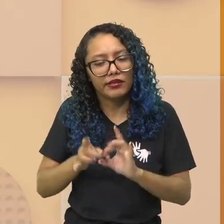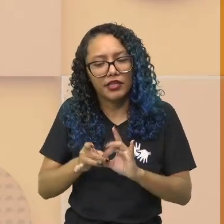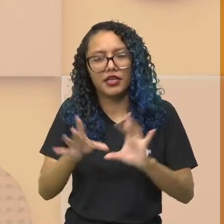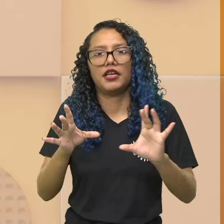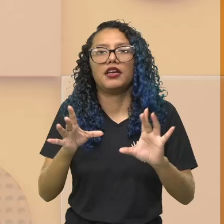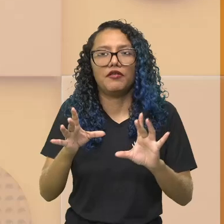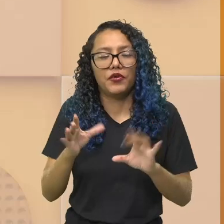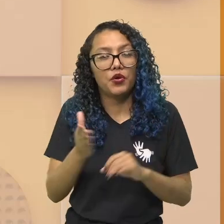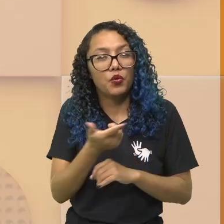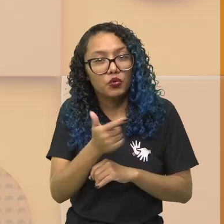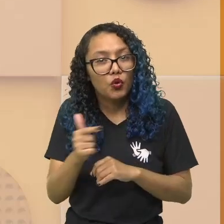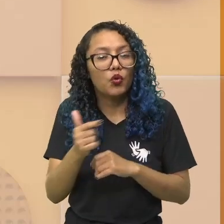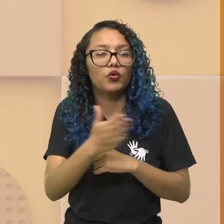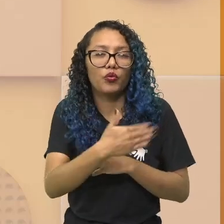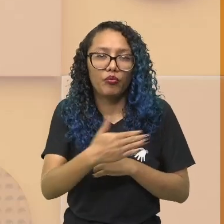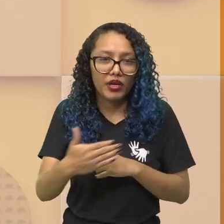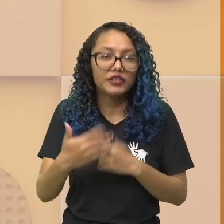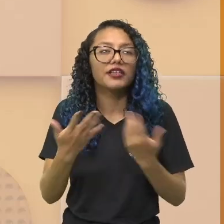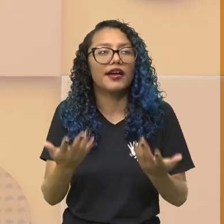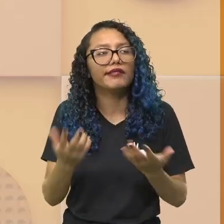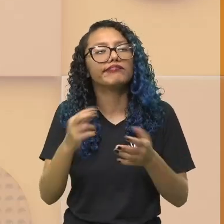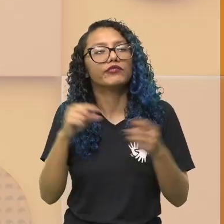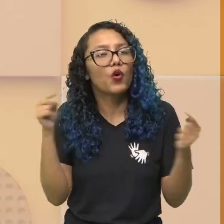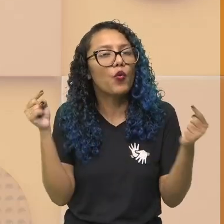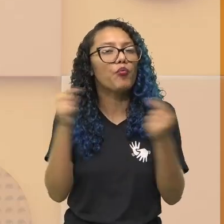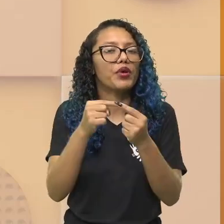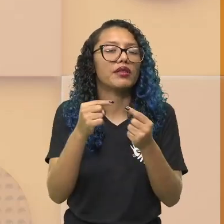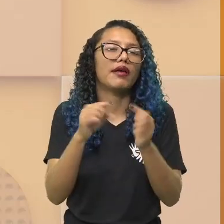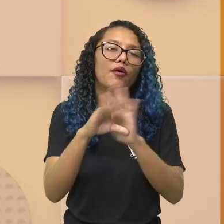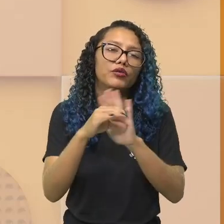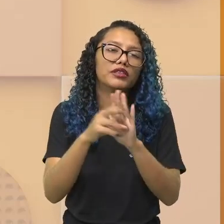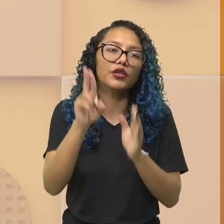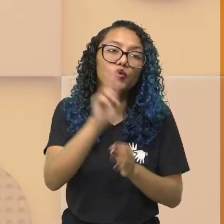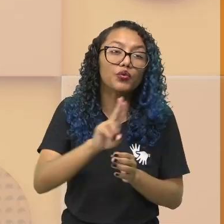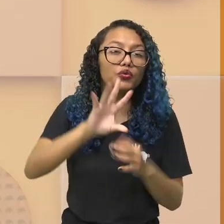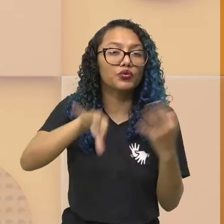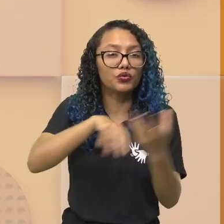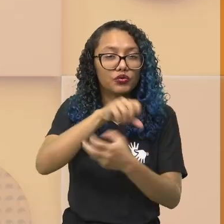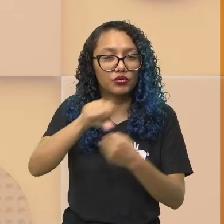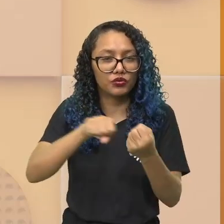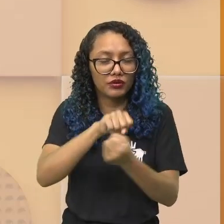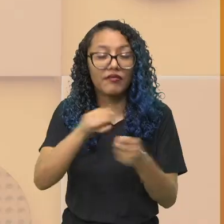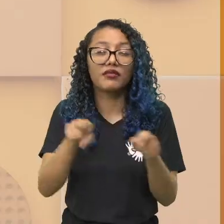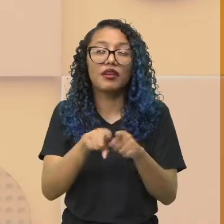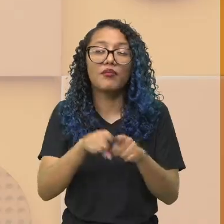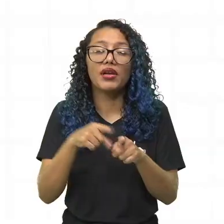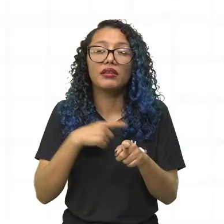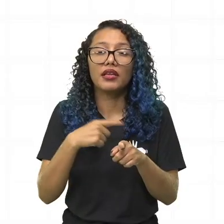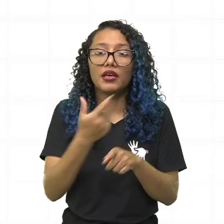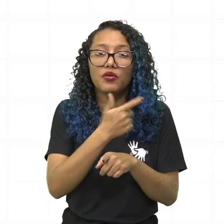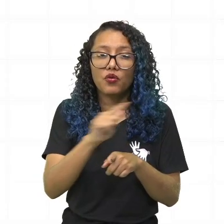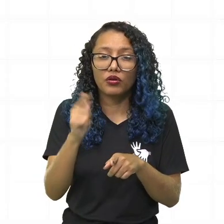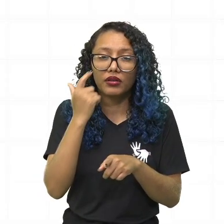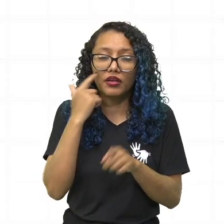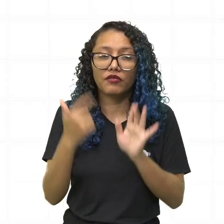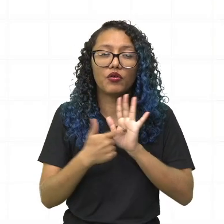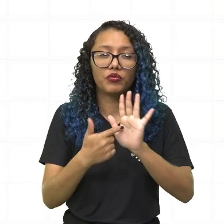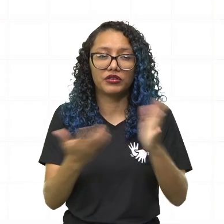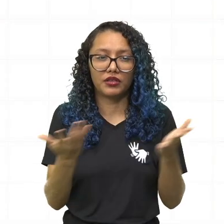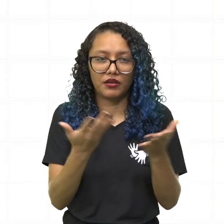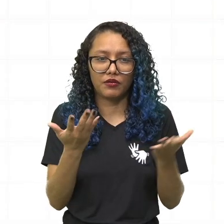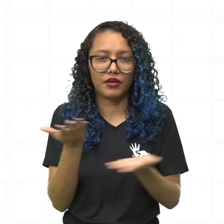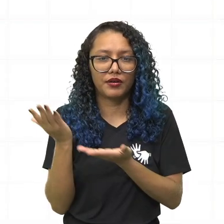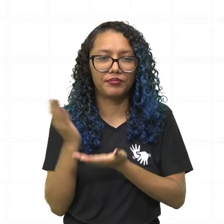isso é o uso sustentável. Beleza, pessoal? Existe uma outra categoria de unidade de conservação, que a gente vai ver na próxima tela agora, que são as áreas